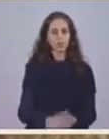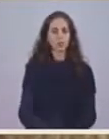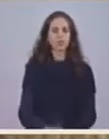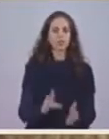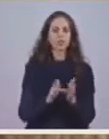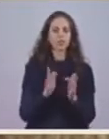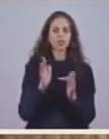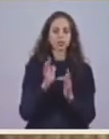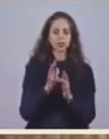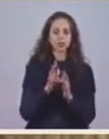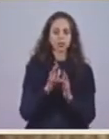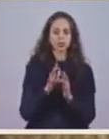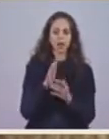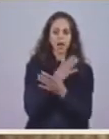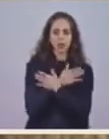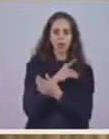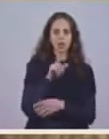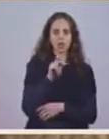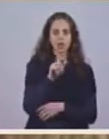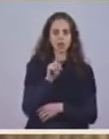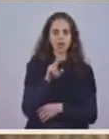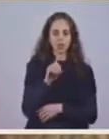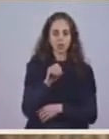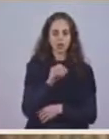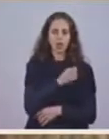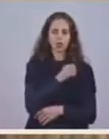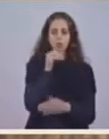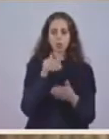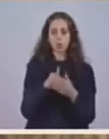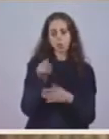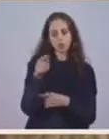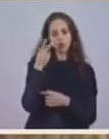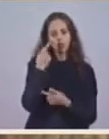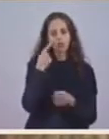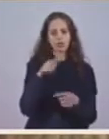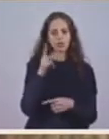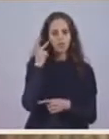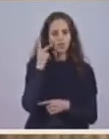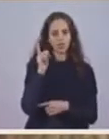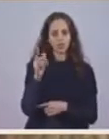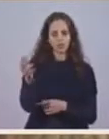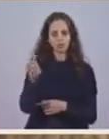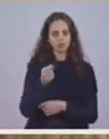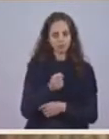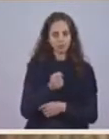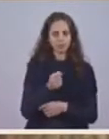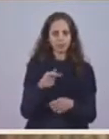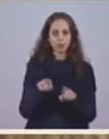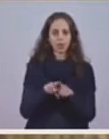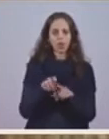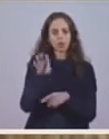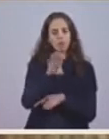Jesus chama o seu amigo Lázaro da morada dos mortos à vida. Trata-se de um